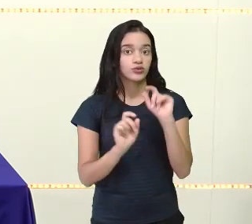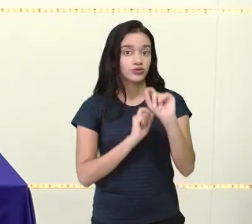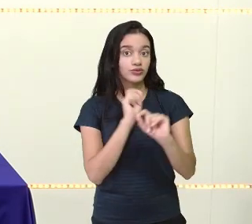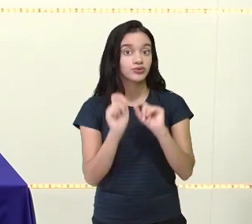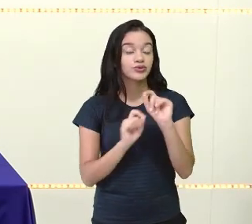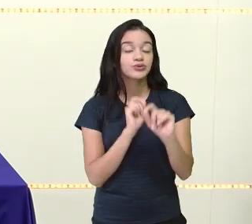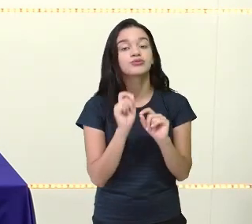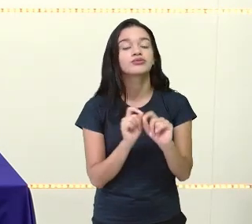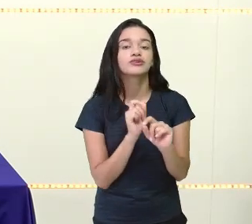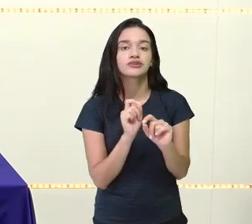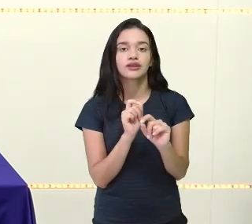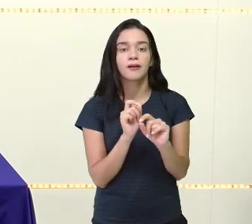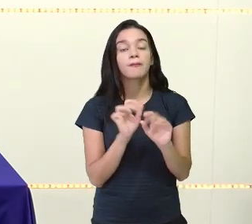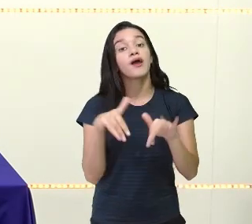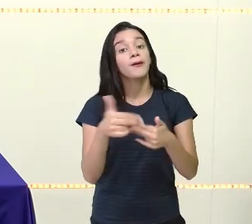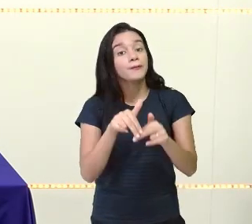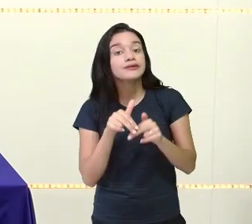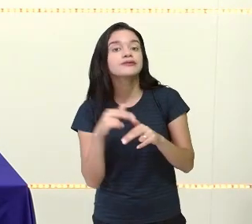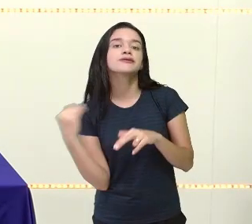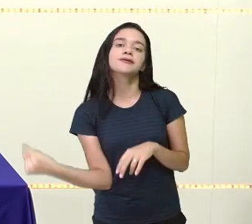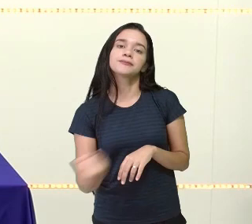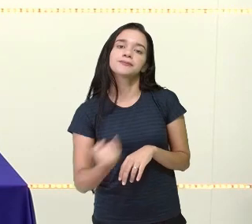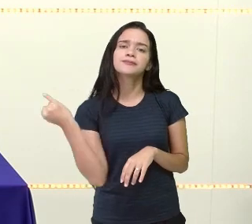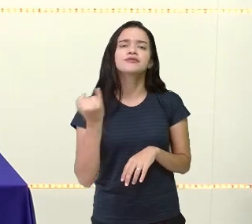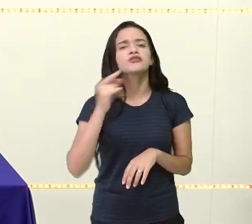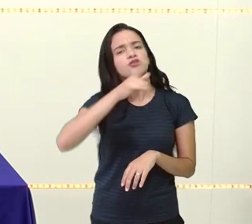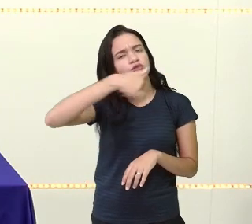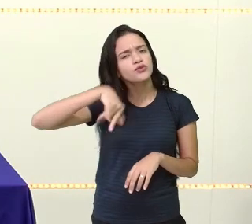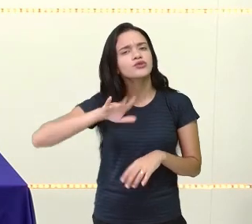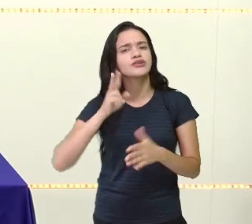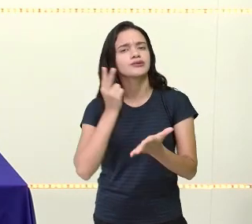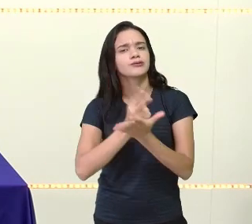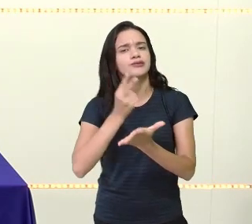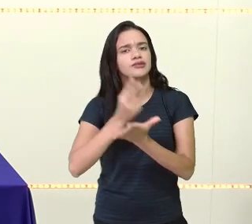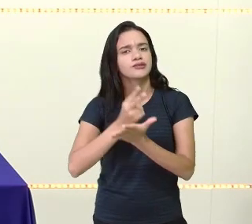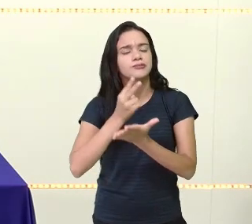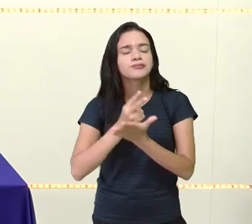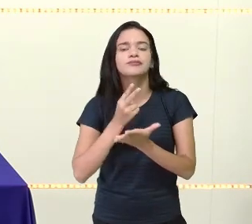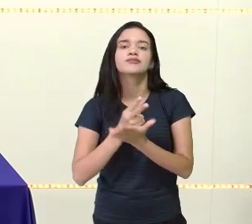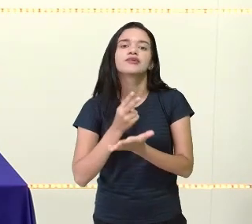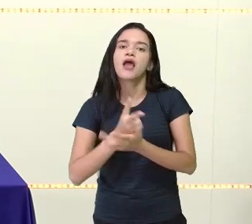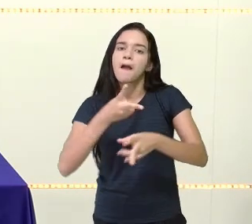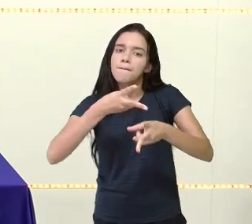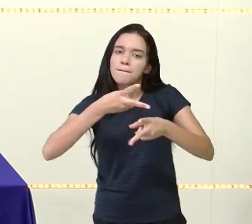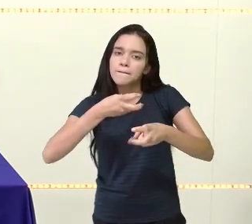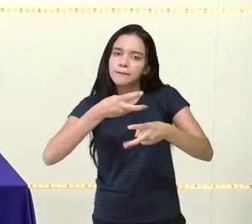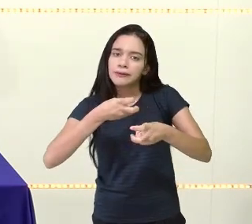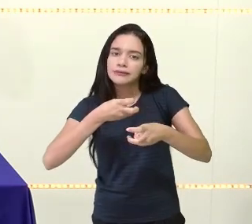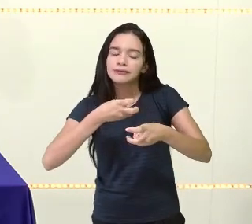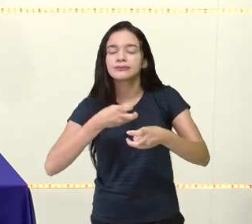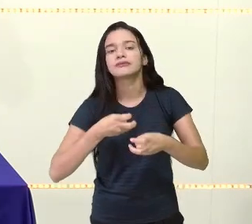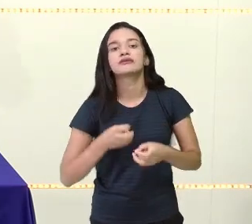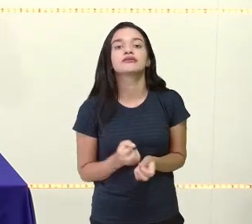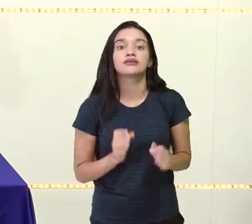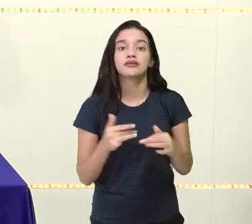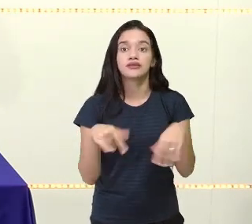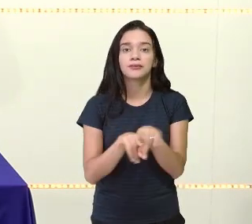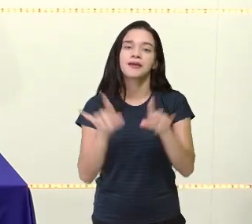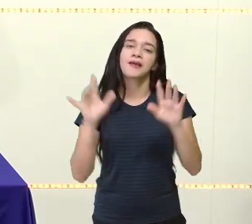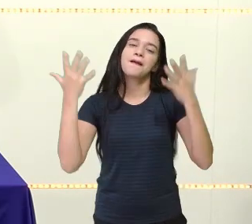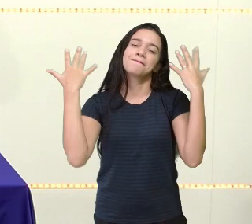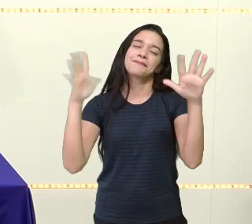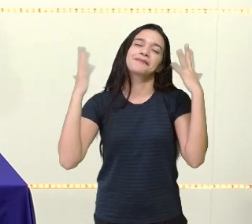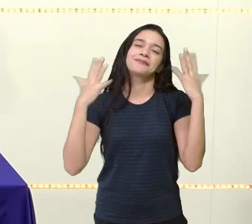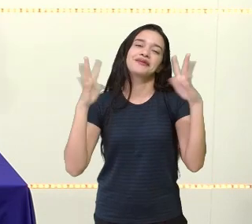a unidade de medida, por isso que é importante você sempre olhar para a unidade de medida. E parabéns que